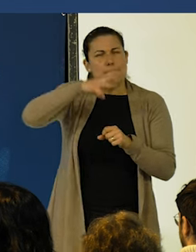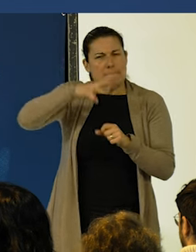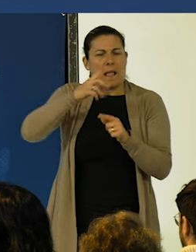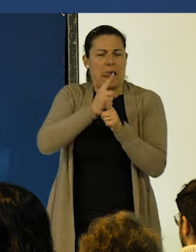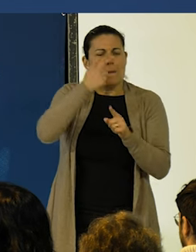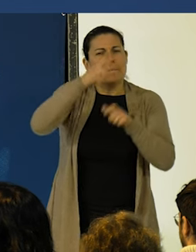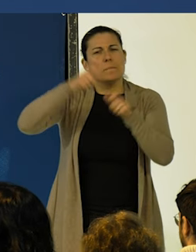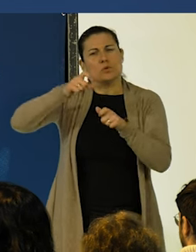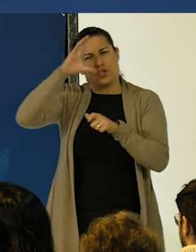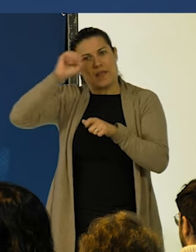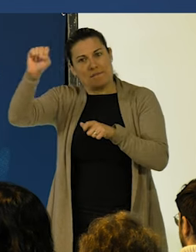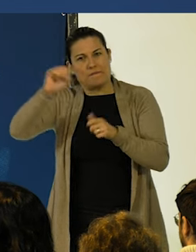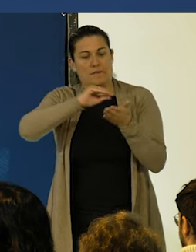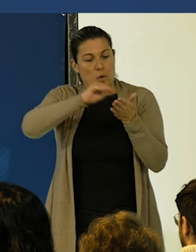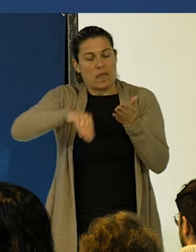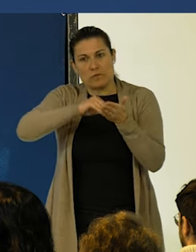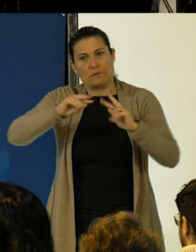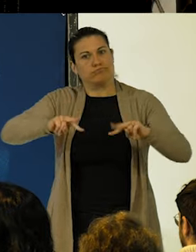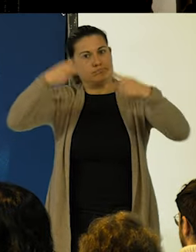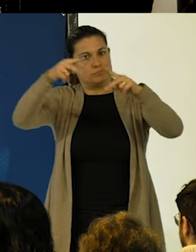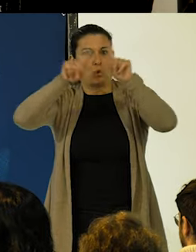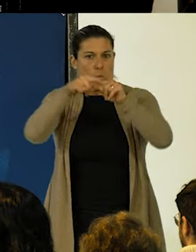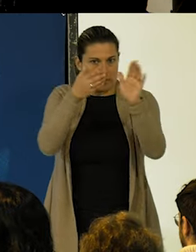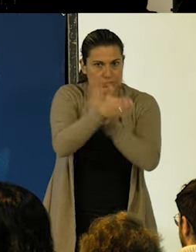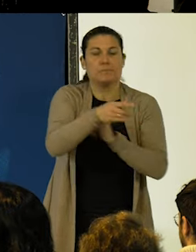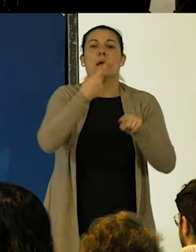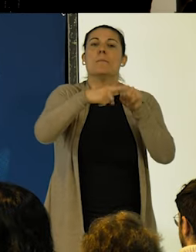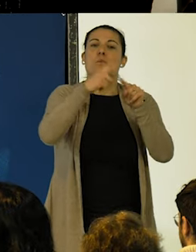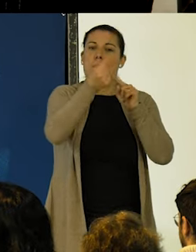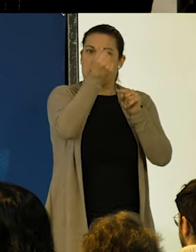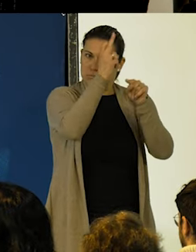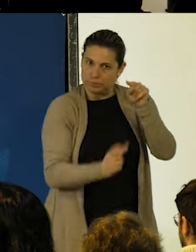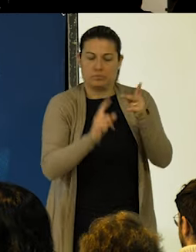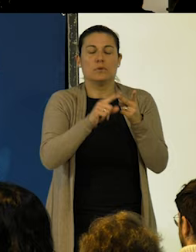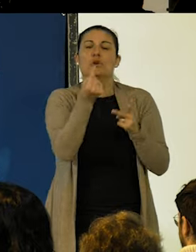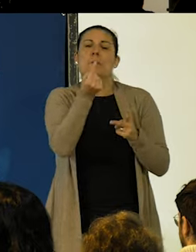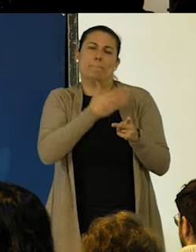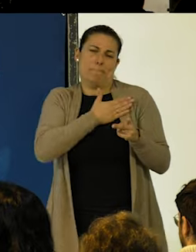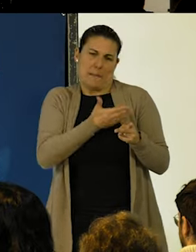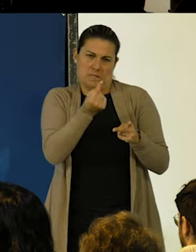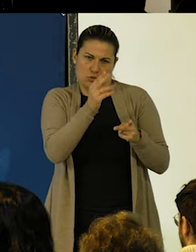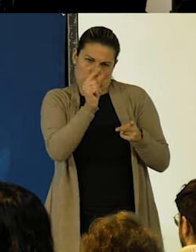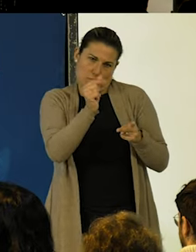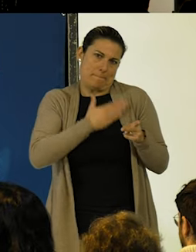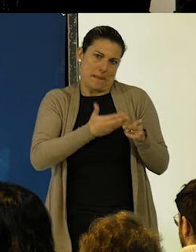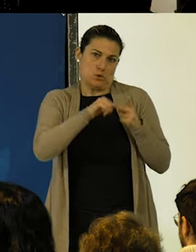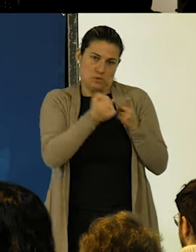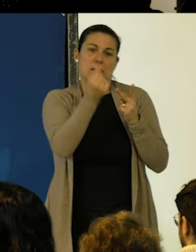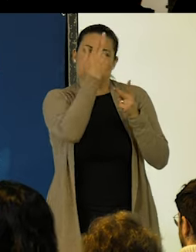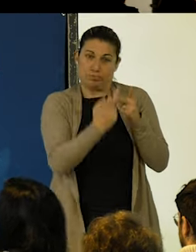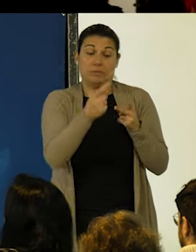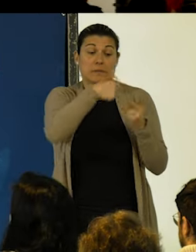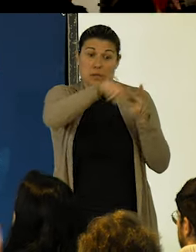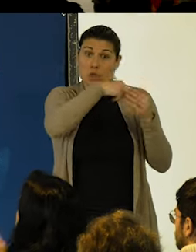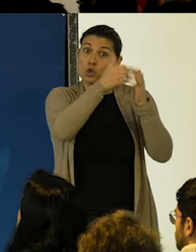de precários do Estado, redução das propinas, redução do preço dos espaços sociais. Estas são as vitórias da